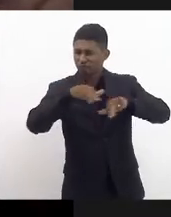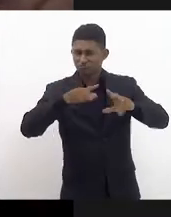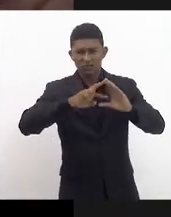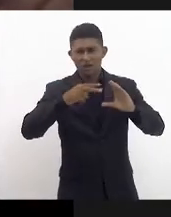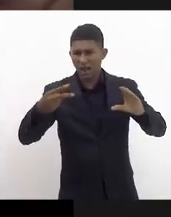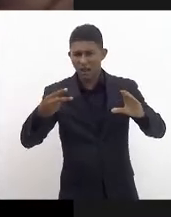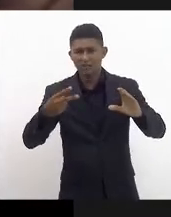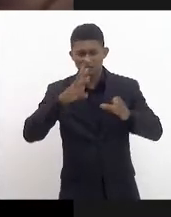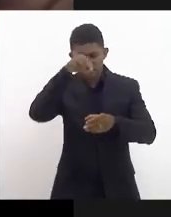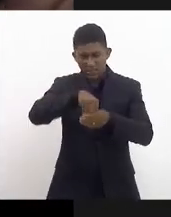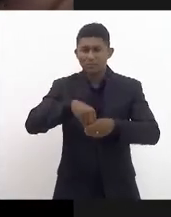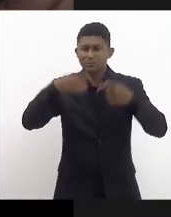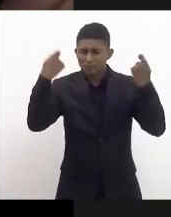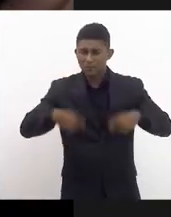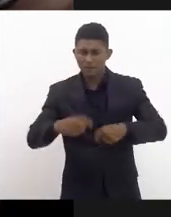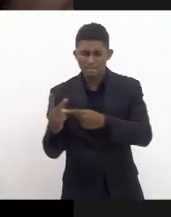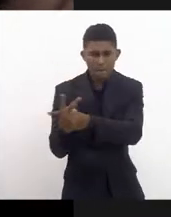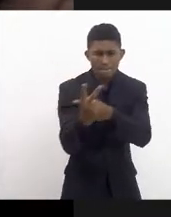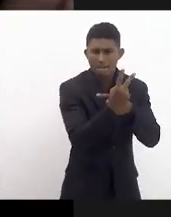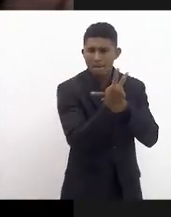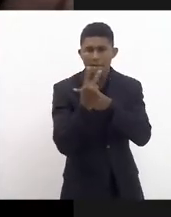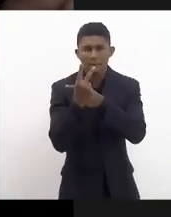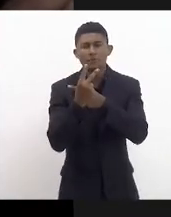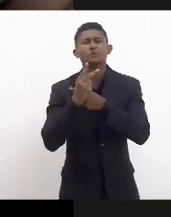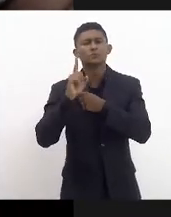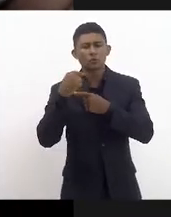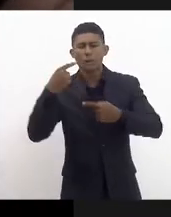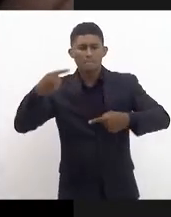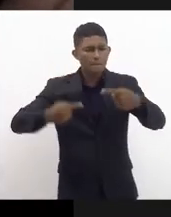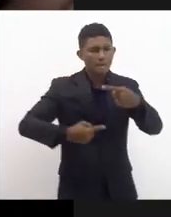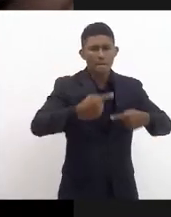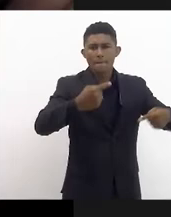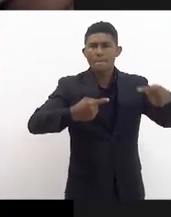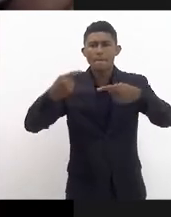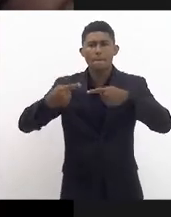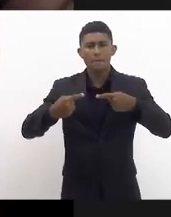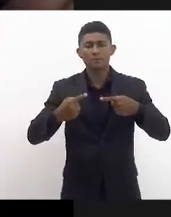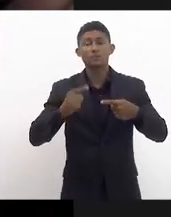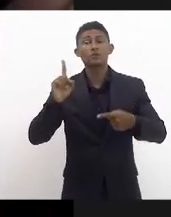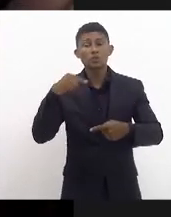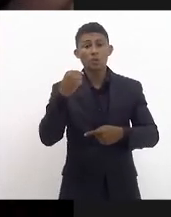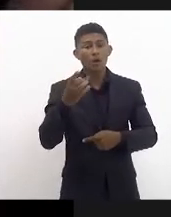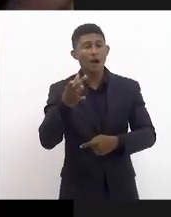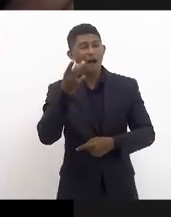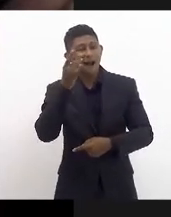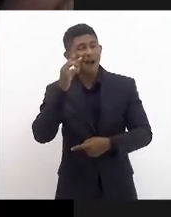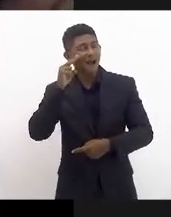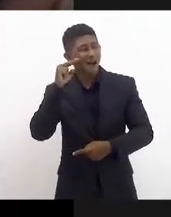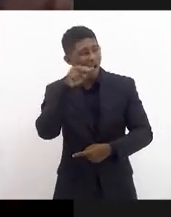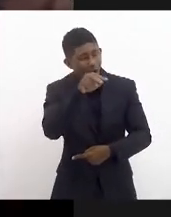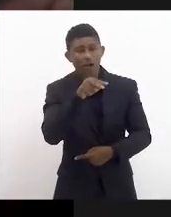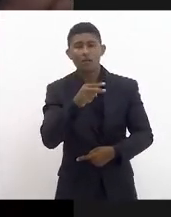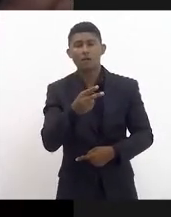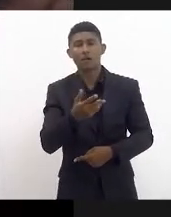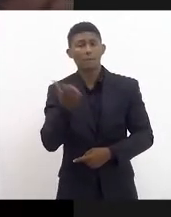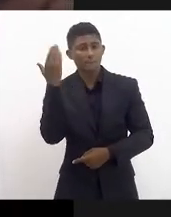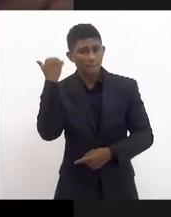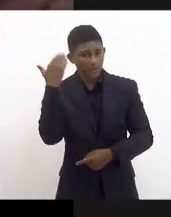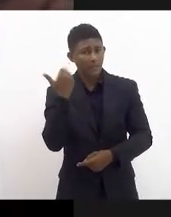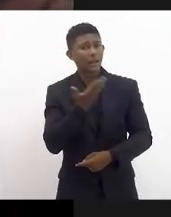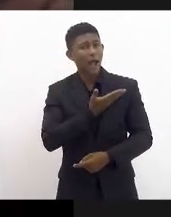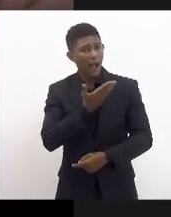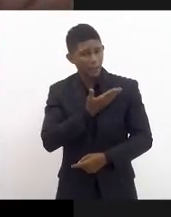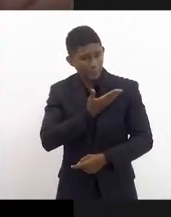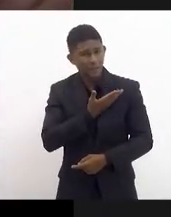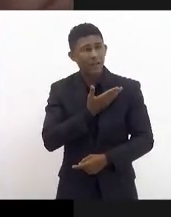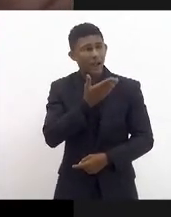discutimos isso aqui, nós vimos e vivemos a execução de uma amiga, de uma companheira, de uma